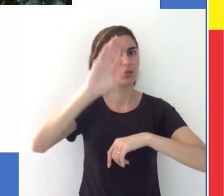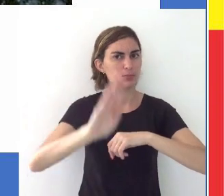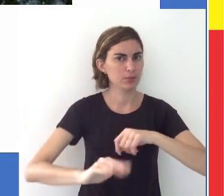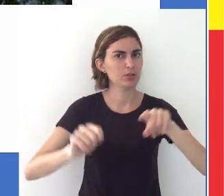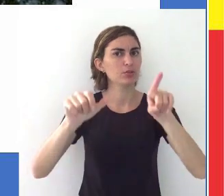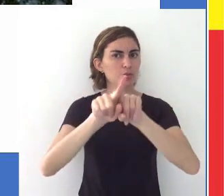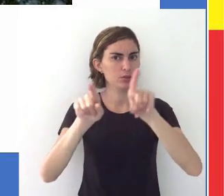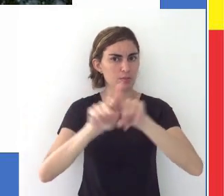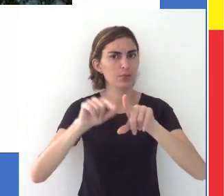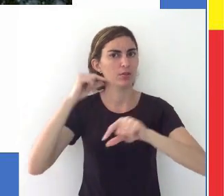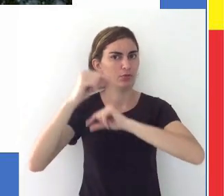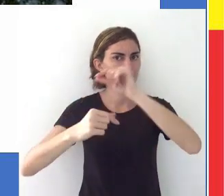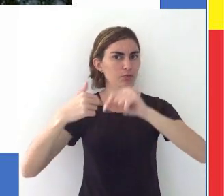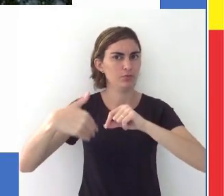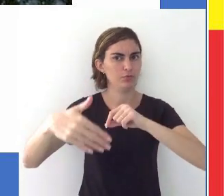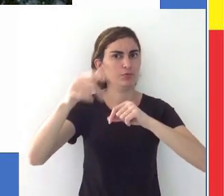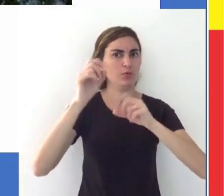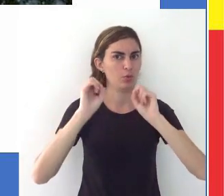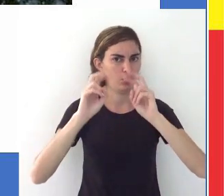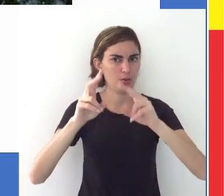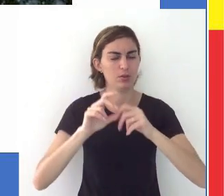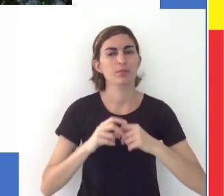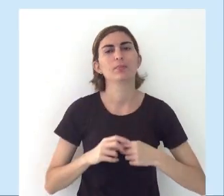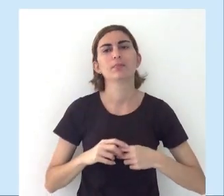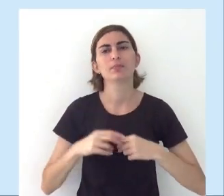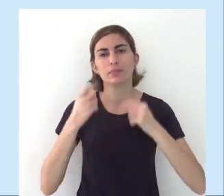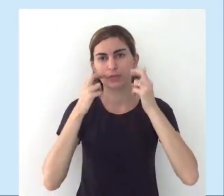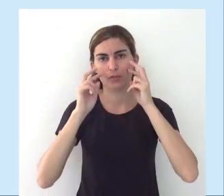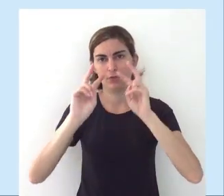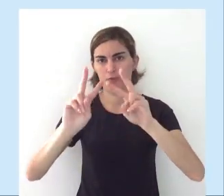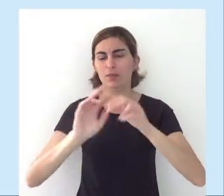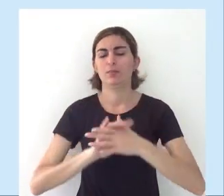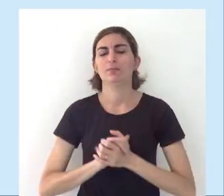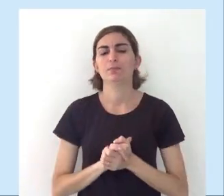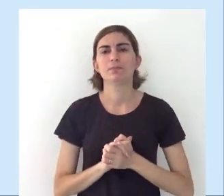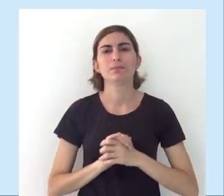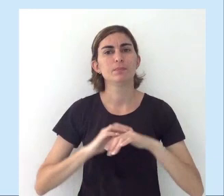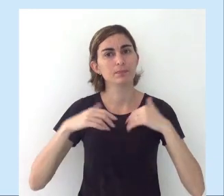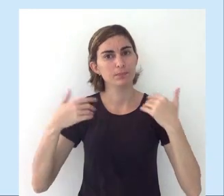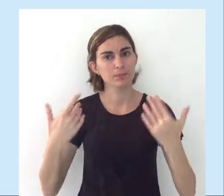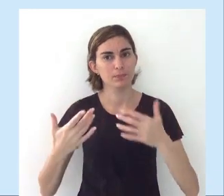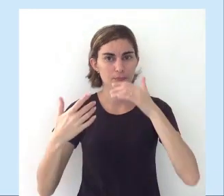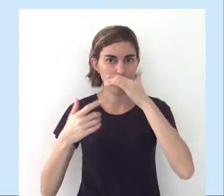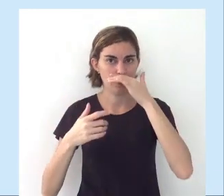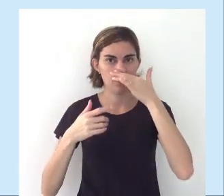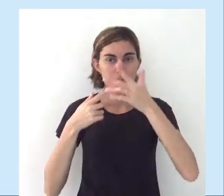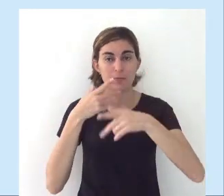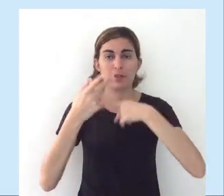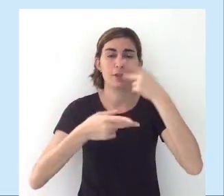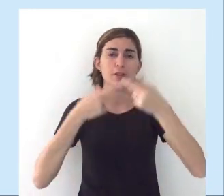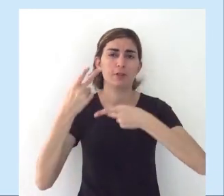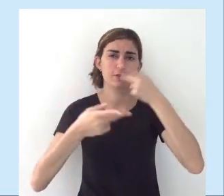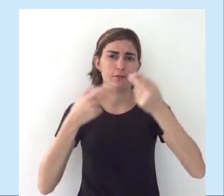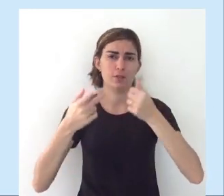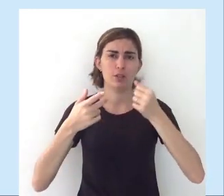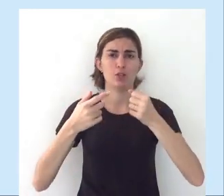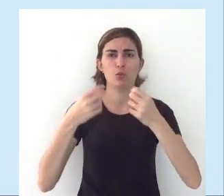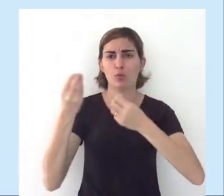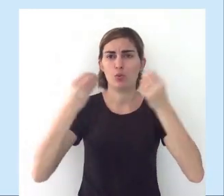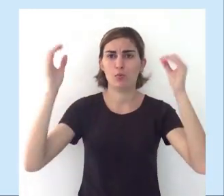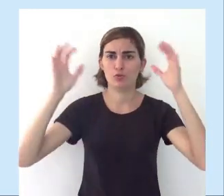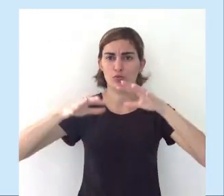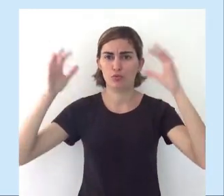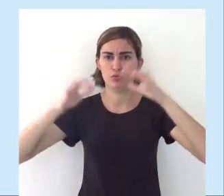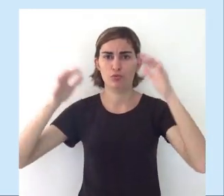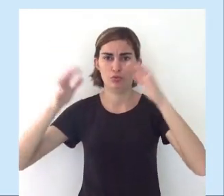também no Brasil, que a gente vai ver um pouquinho mais à frente, ok? Acompanha comigo aqui agora. Gente, então a gente falou sobre as